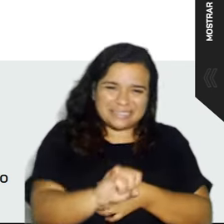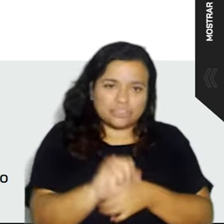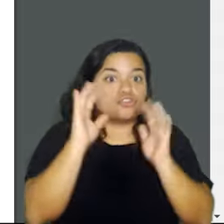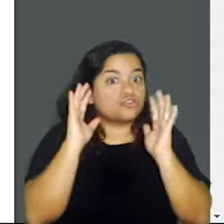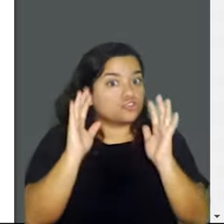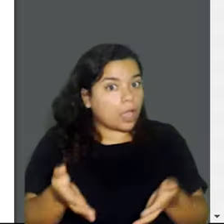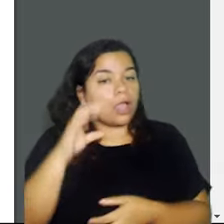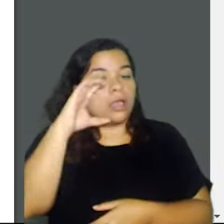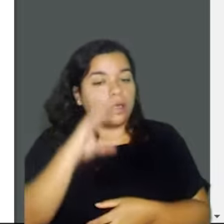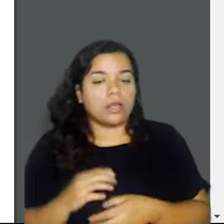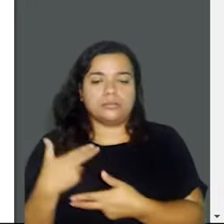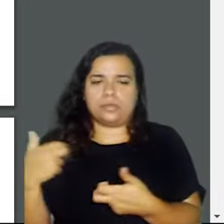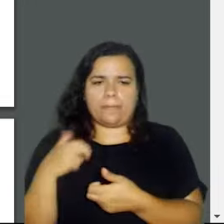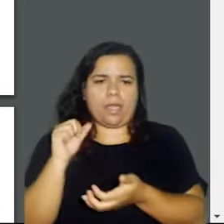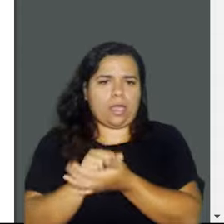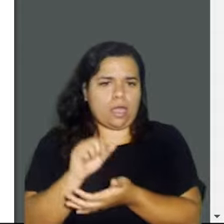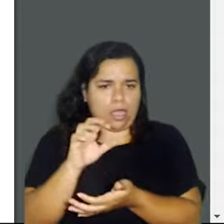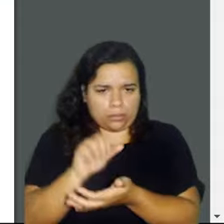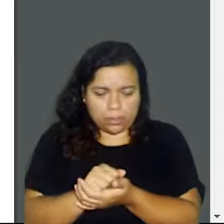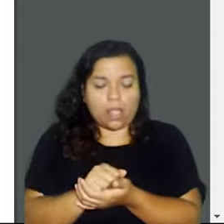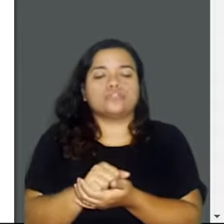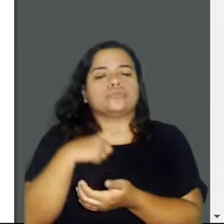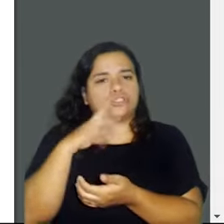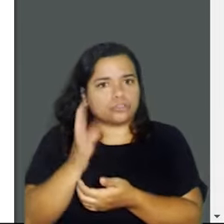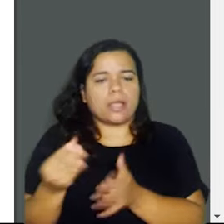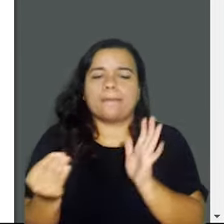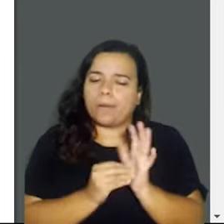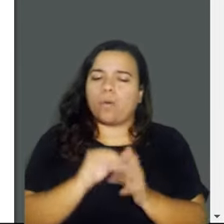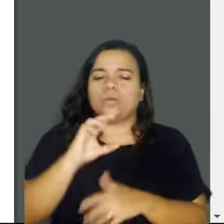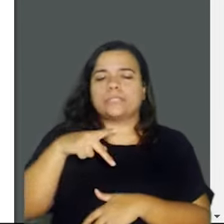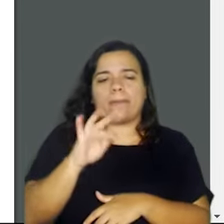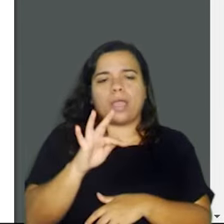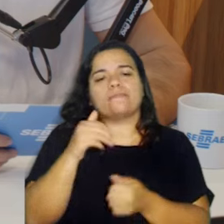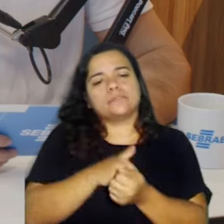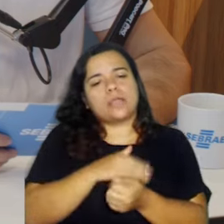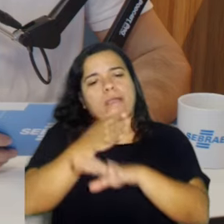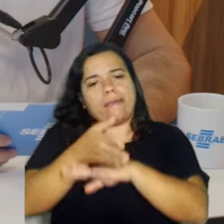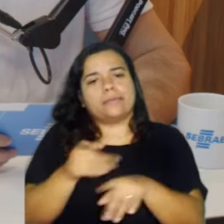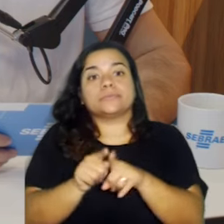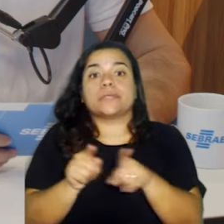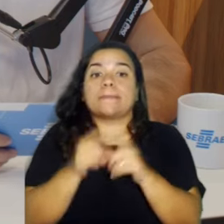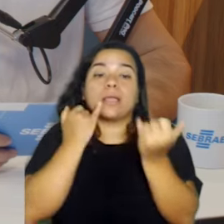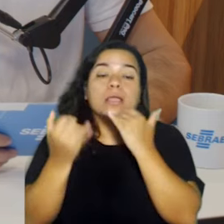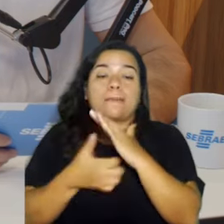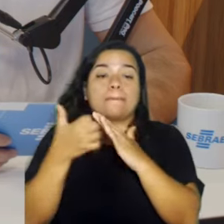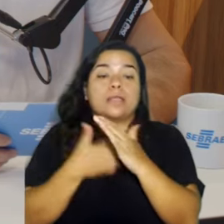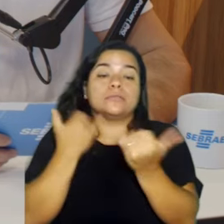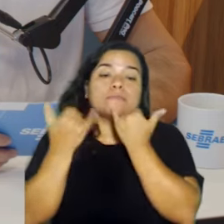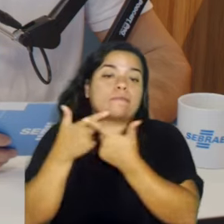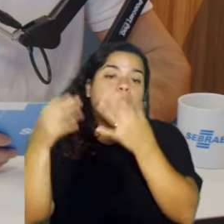cliente cebra já tem cadastro e senha insere lá seu CPF senha e também insere os dados da sua